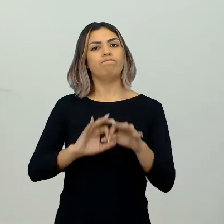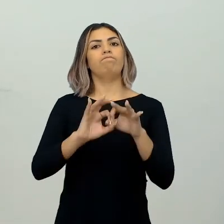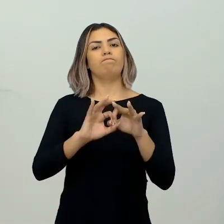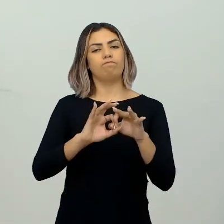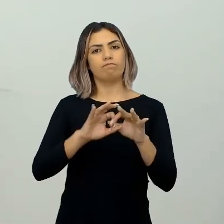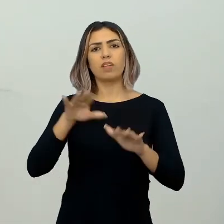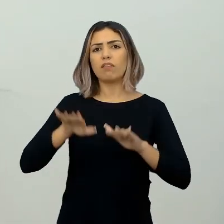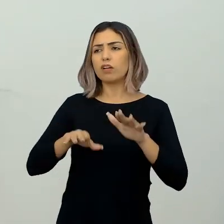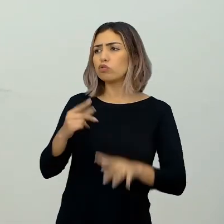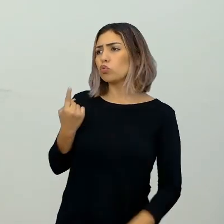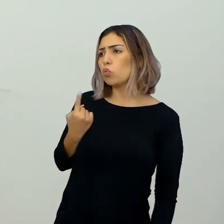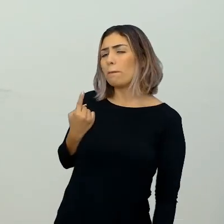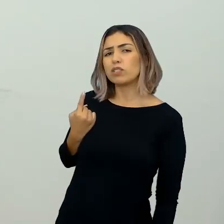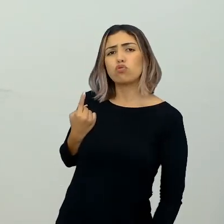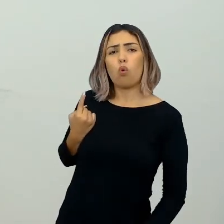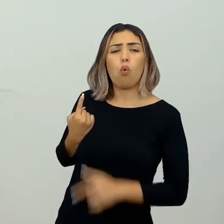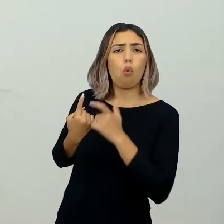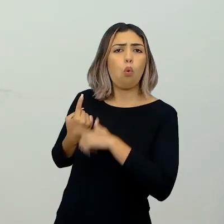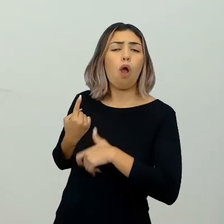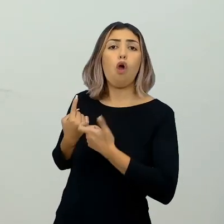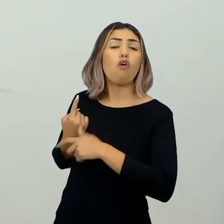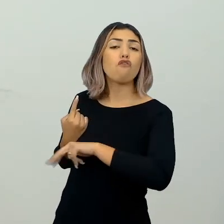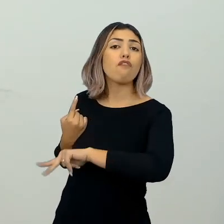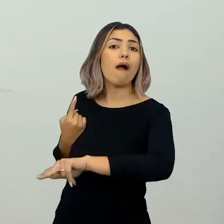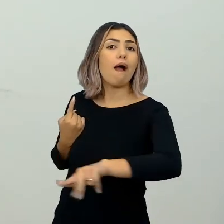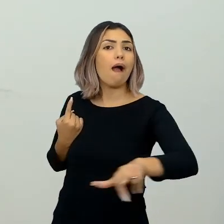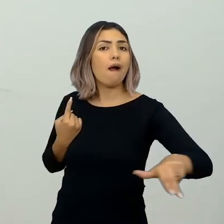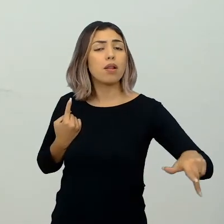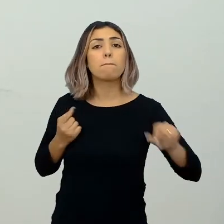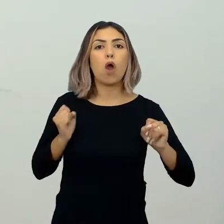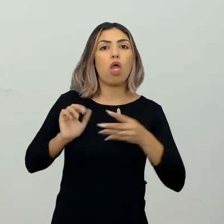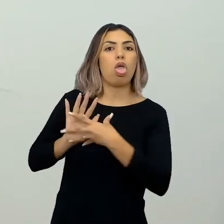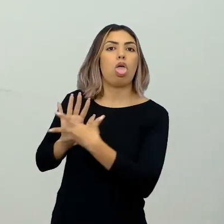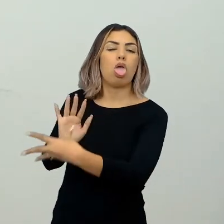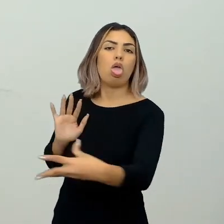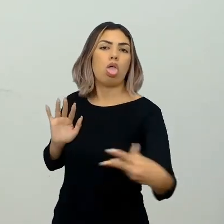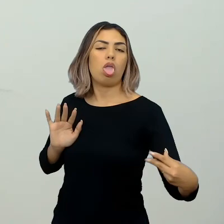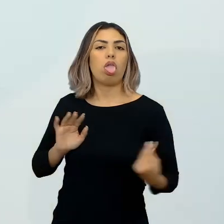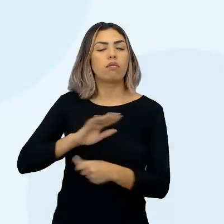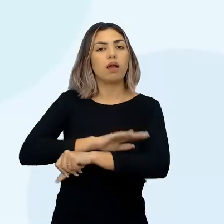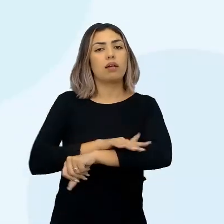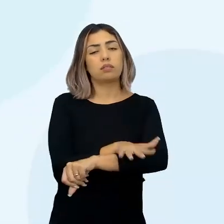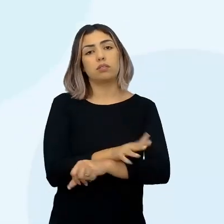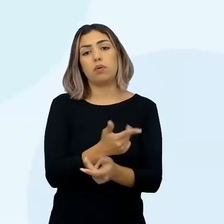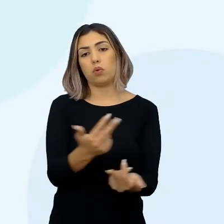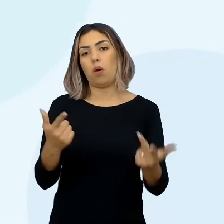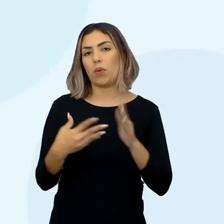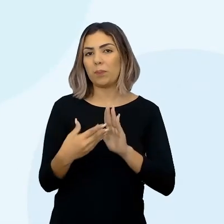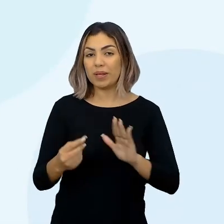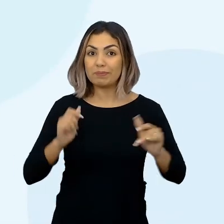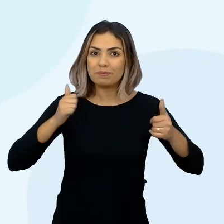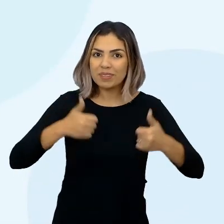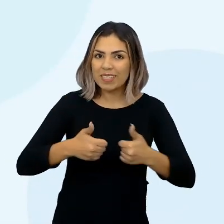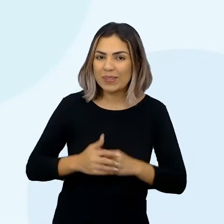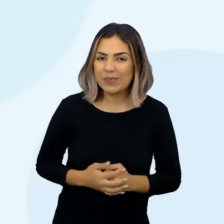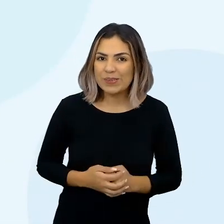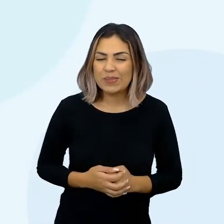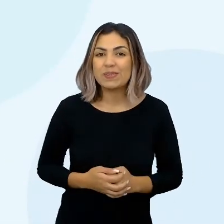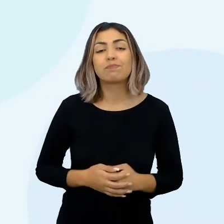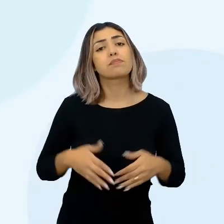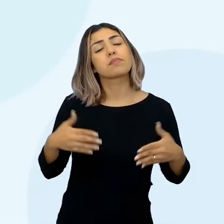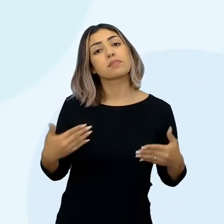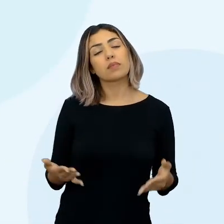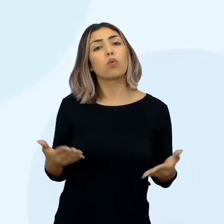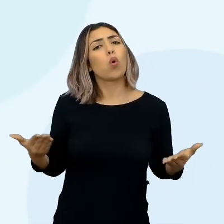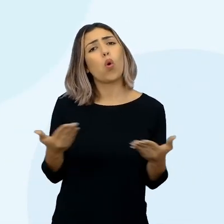pessoa ou várias pessoas, muitas pessoas sejam racistas e reproduzam esse racismo. Tá certo, pessoal? Eu